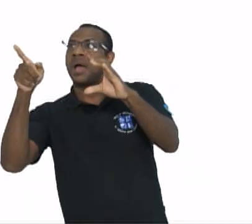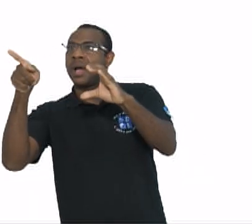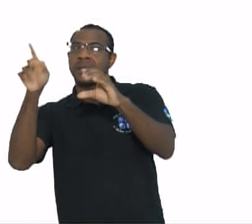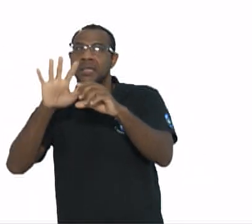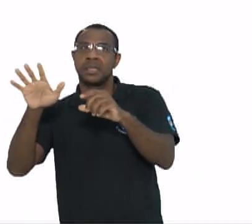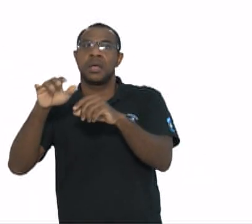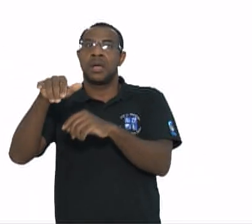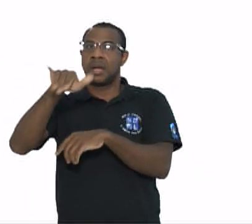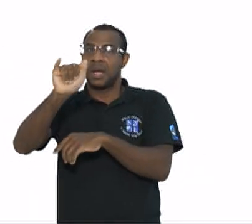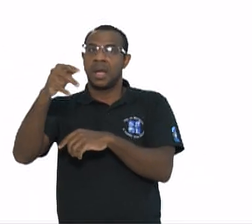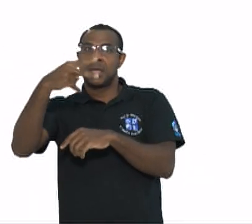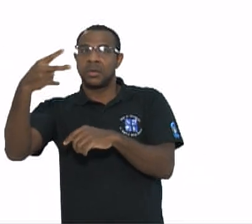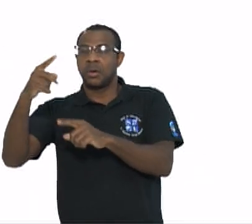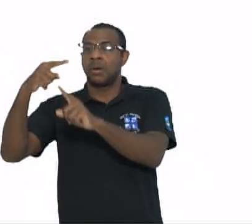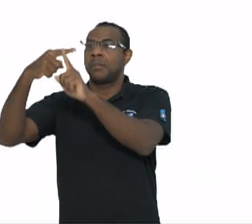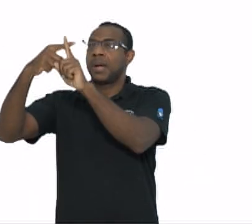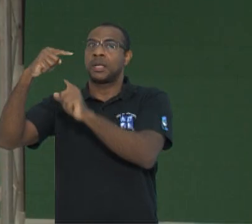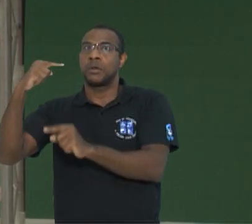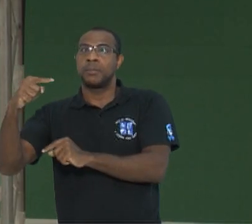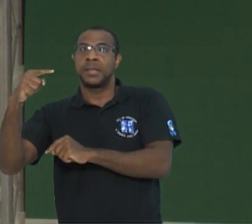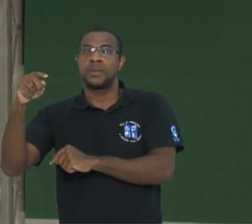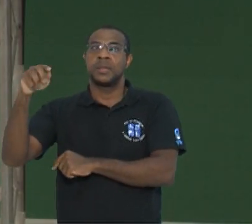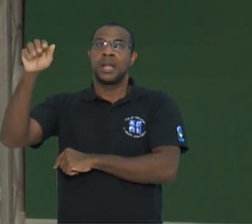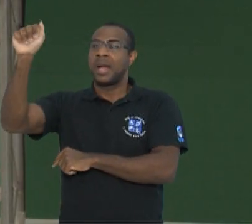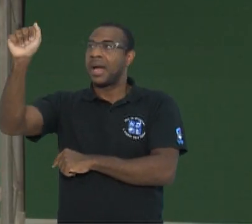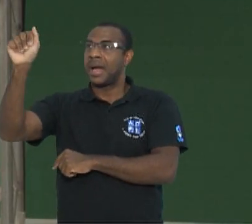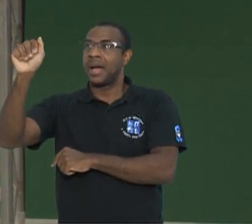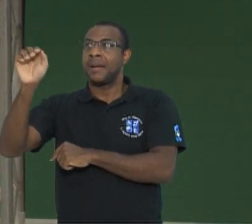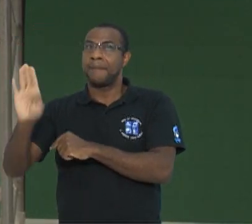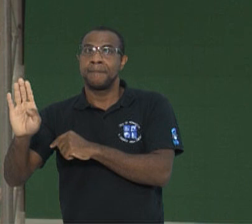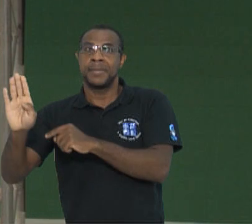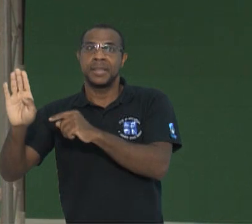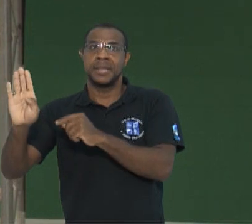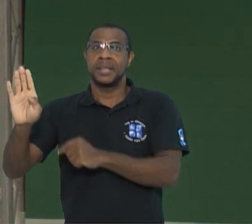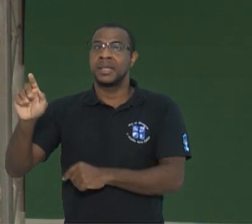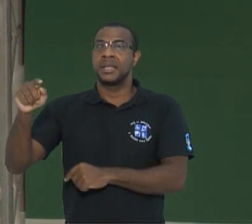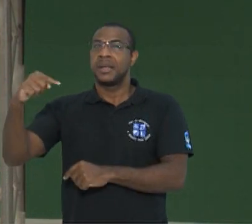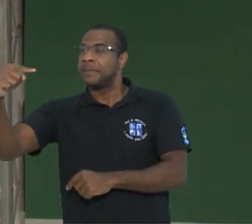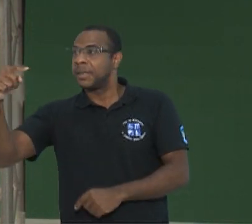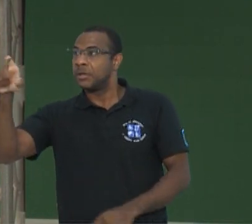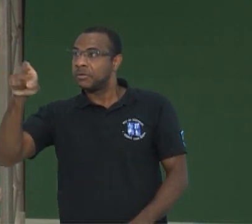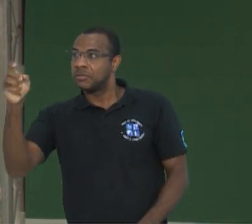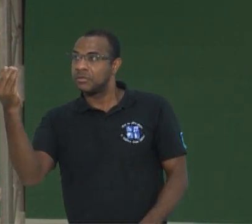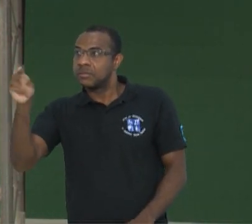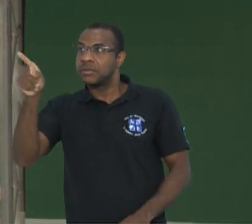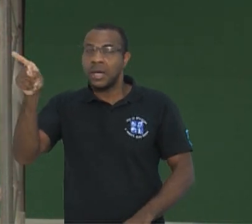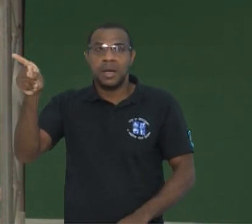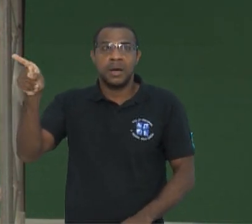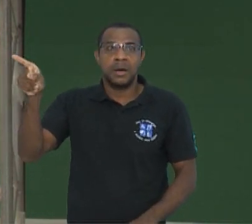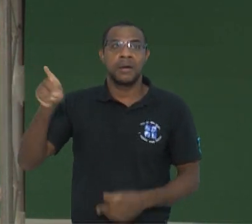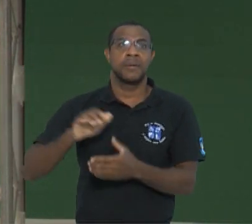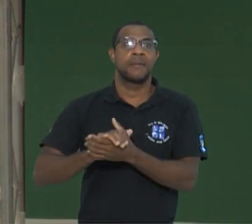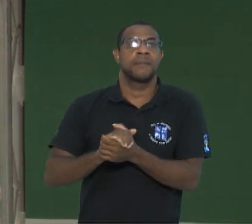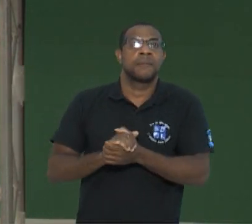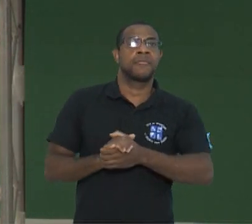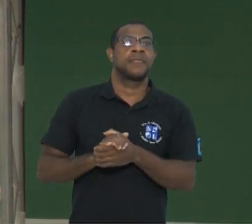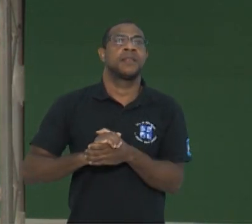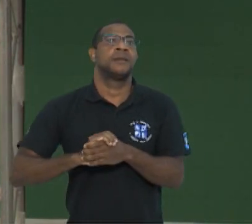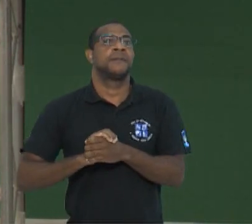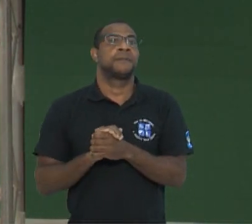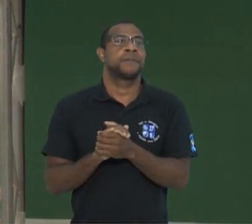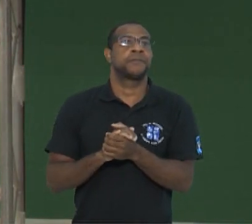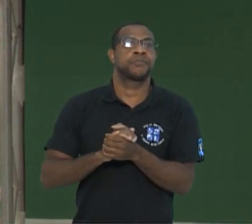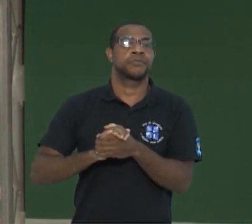negativa. Lembrando, a positiva é inclinada para a direita e a negativa é inclinada para a